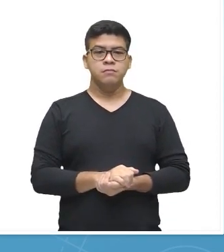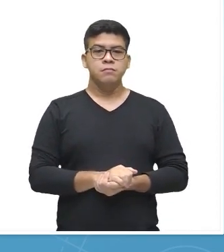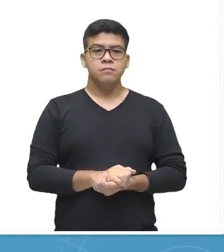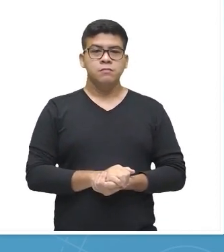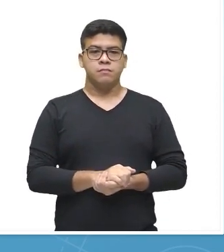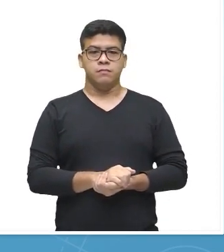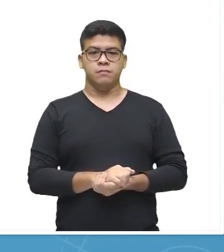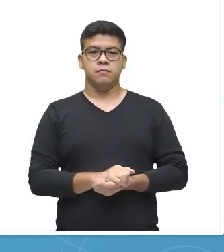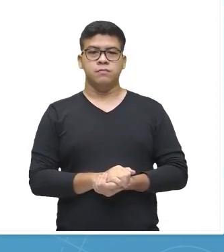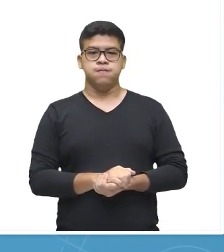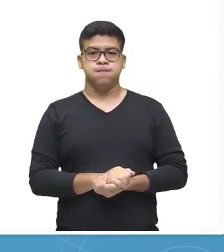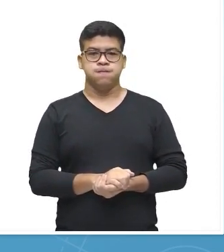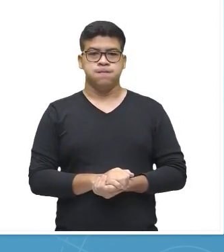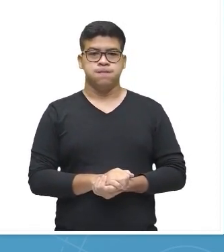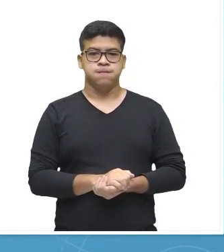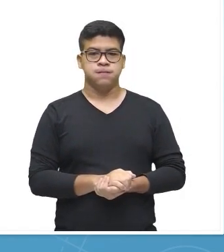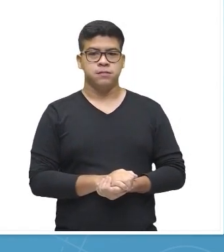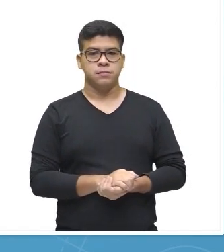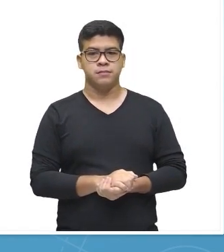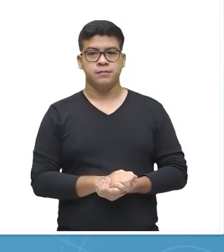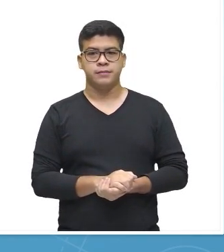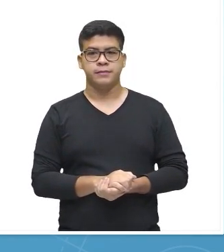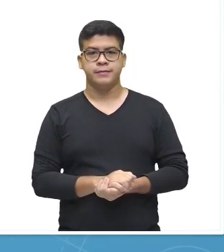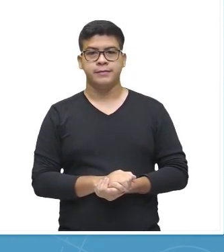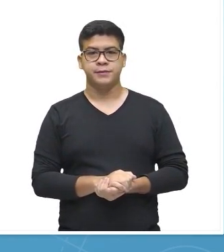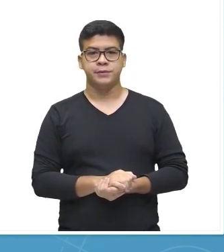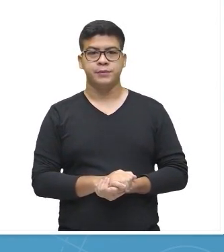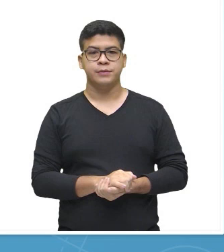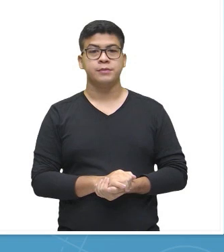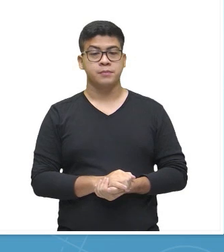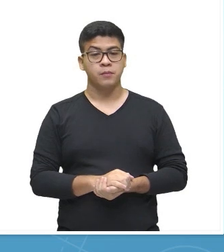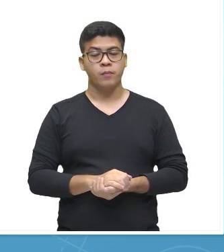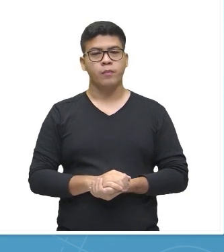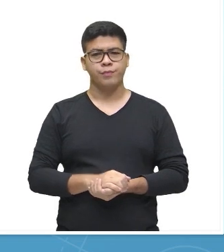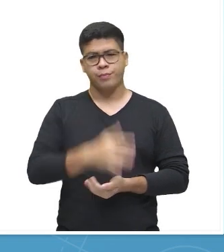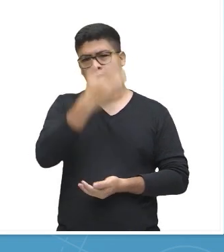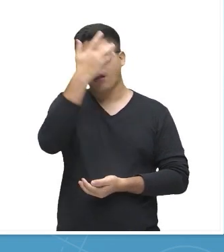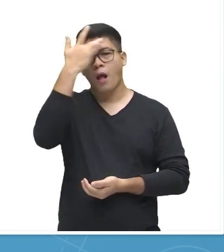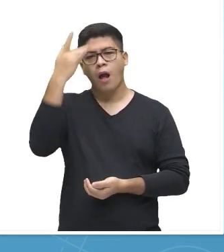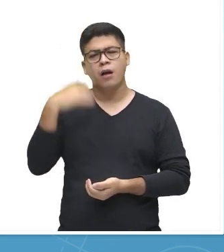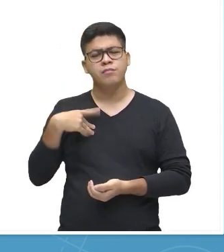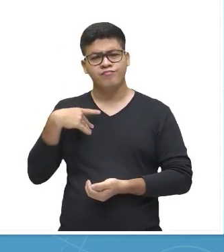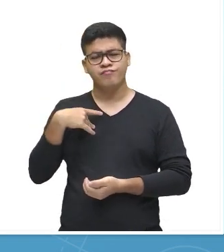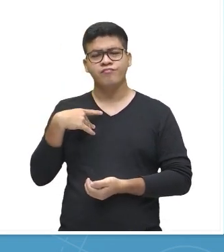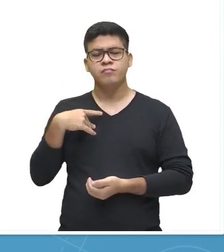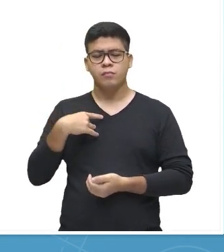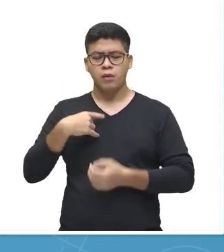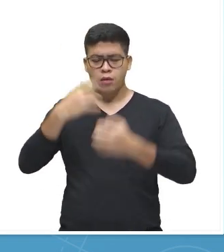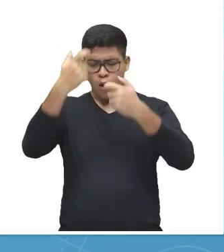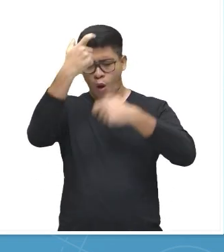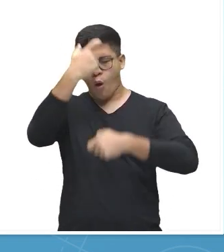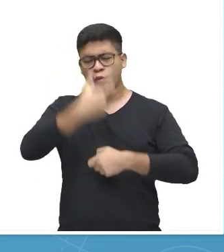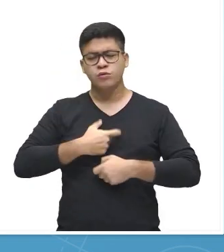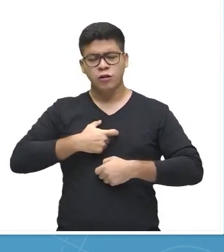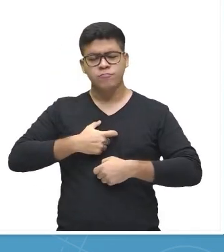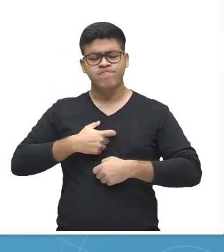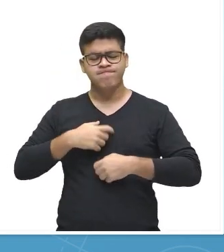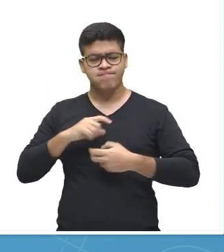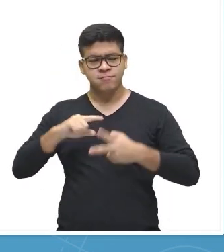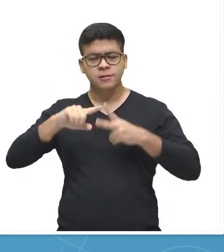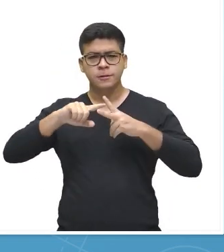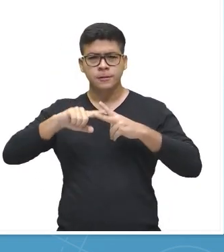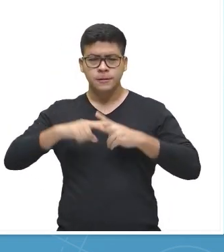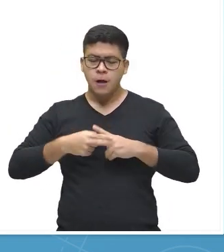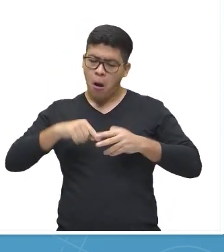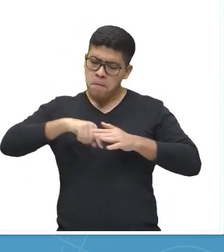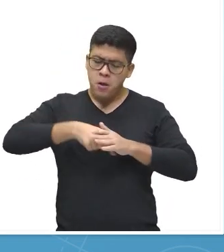próxima questão, número 2. O homem é um ser complexo, capaz de se adaptar aos